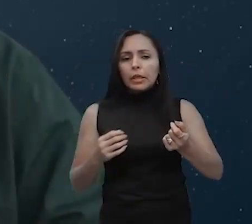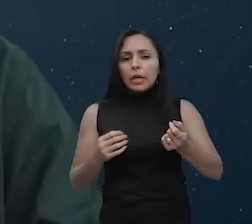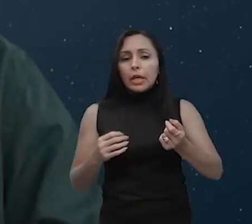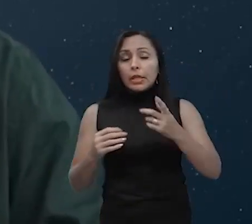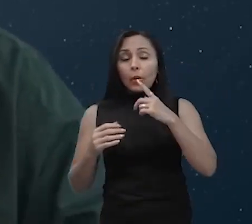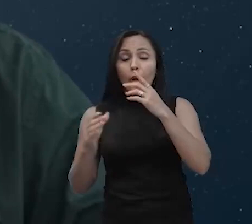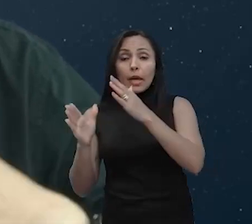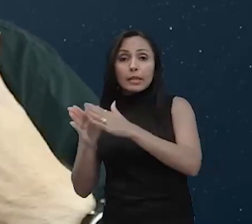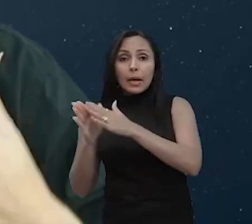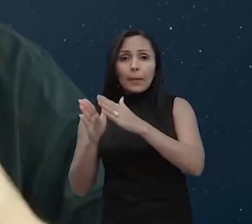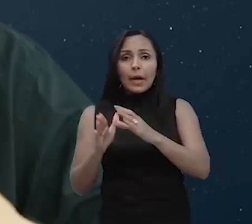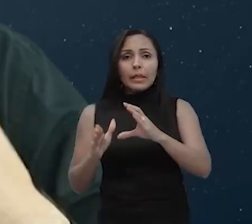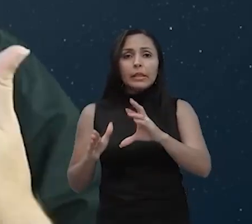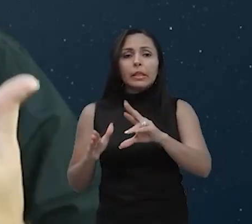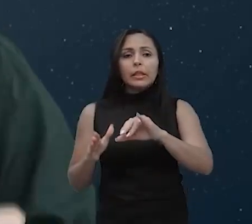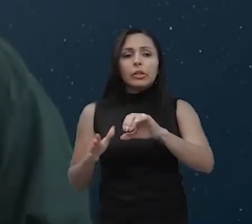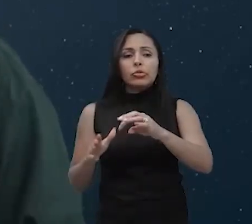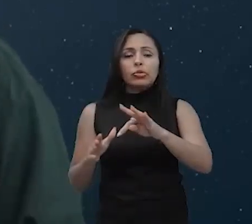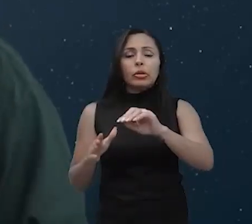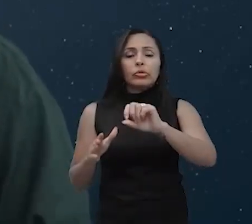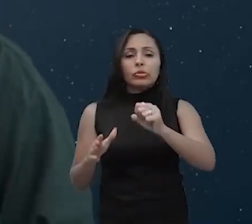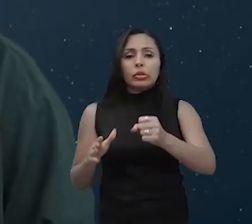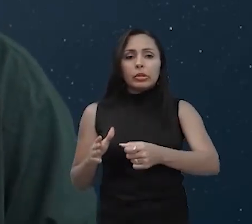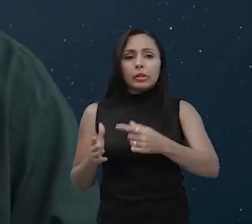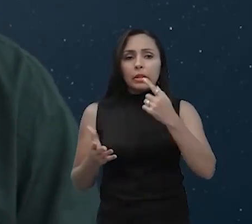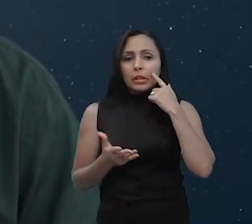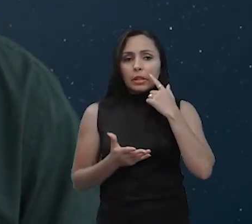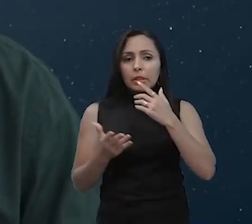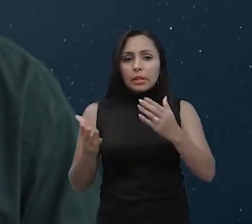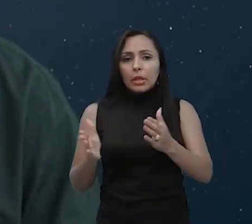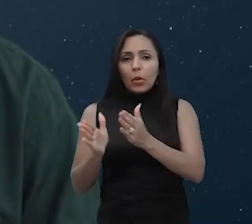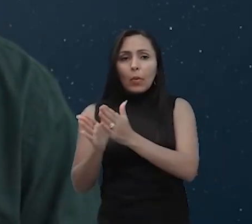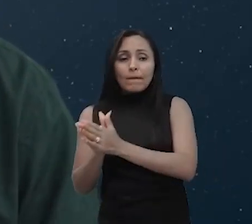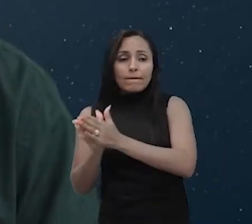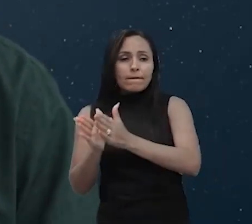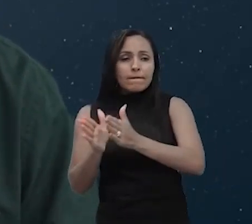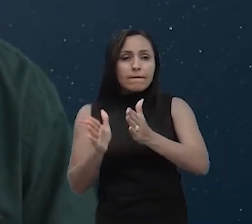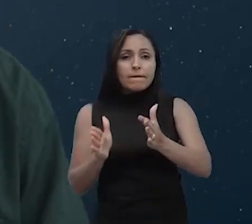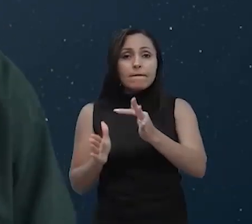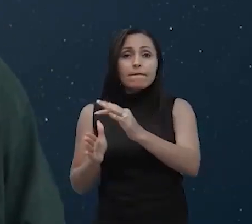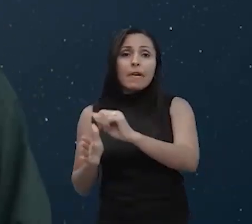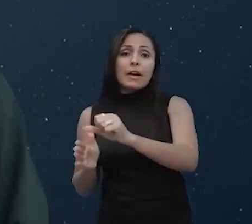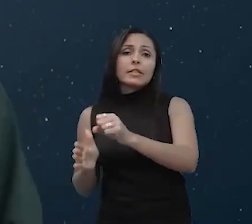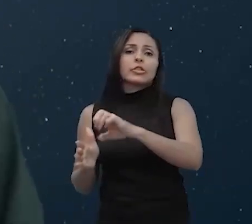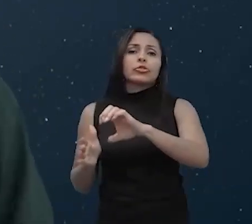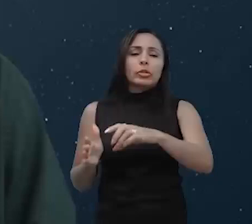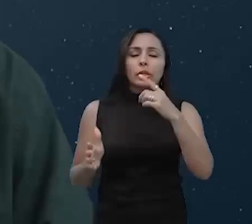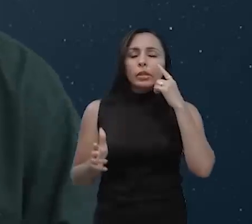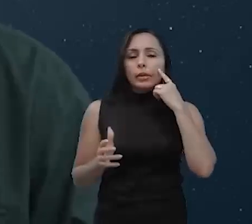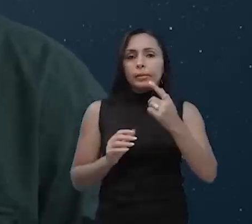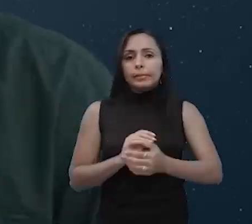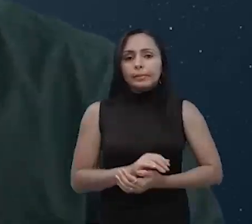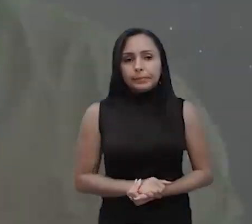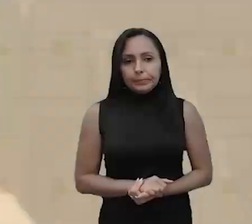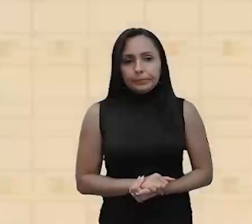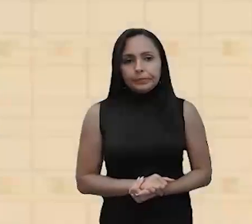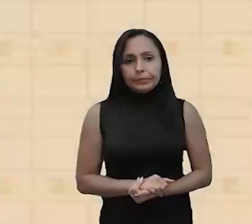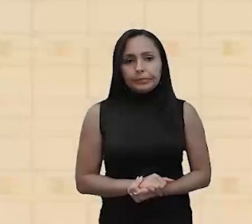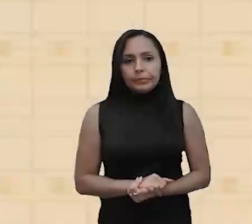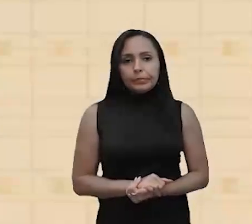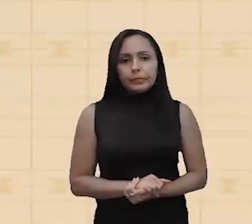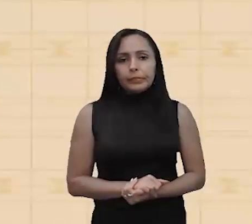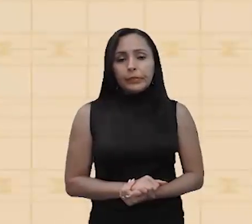cristas e vale, a gente vai chamar isso de fase, tá? Então, o que vai acontecer? Robertão, divide a tela, Robertão. O que